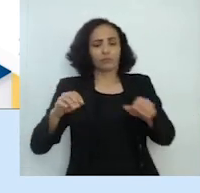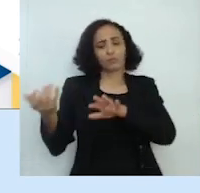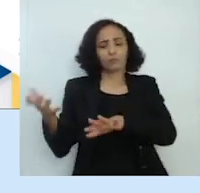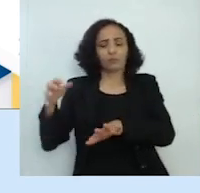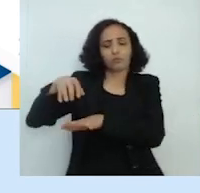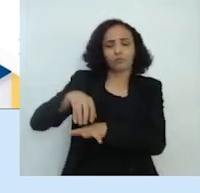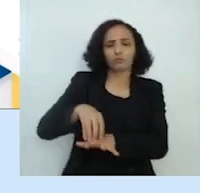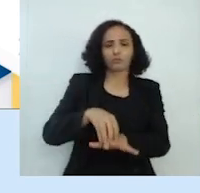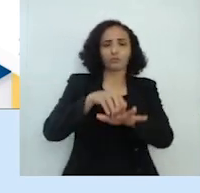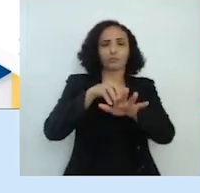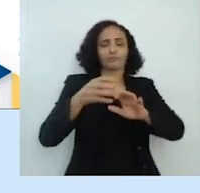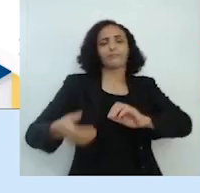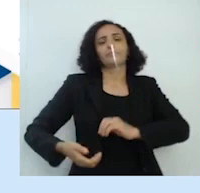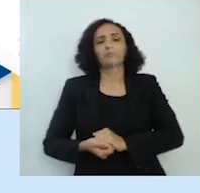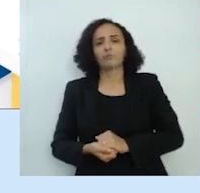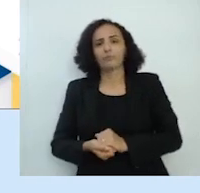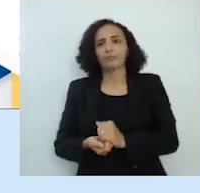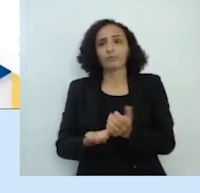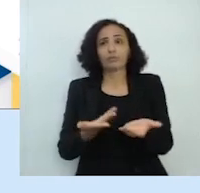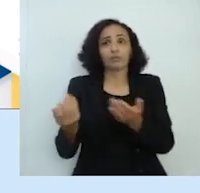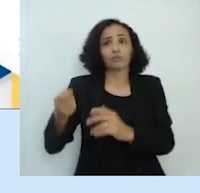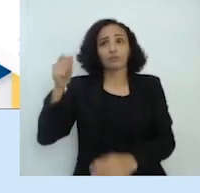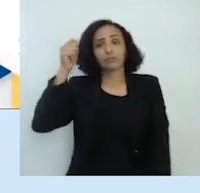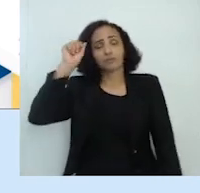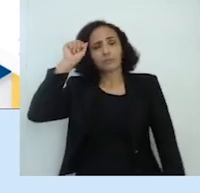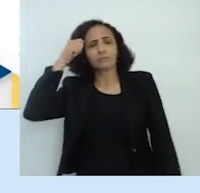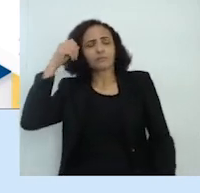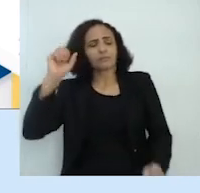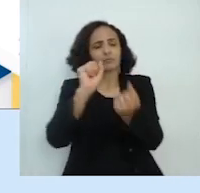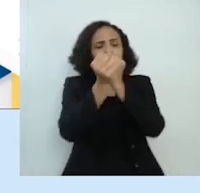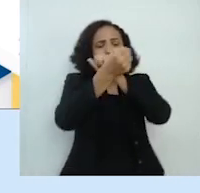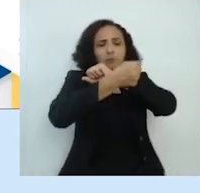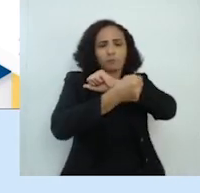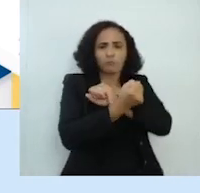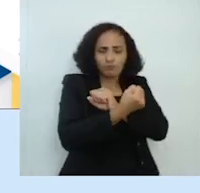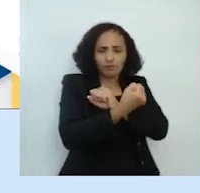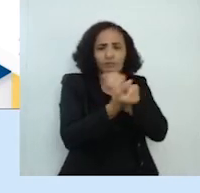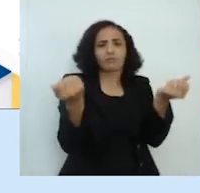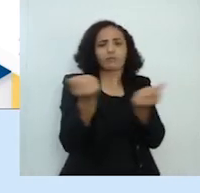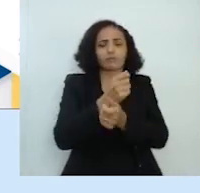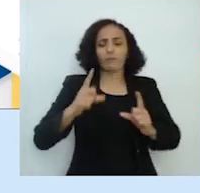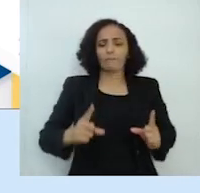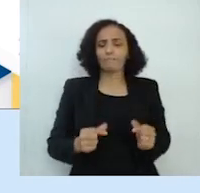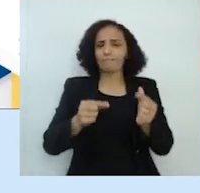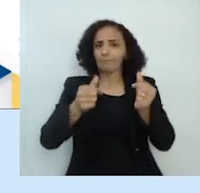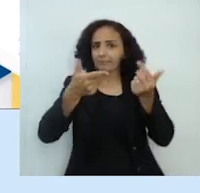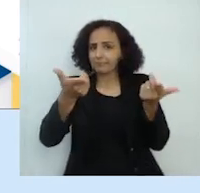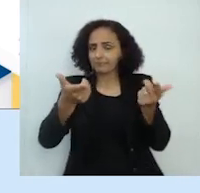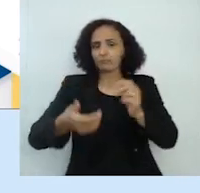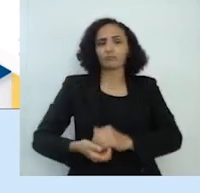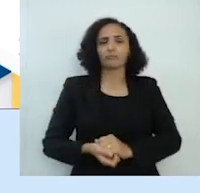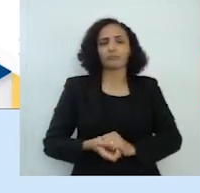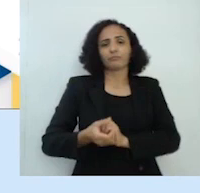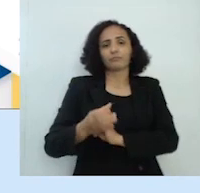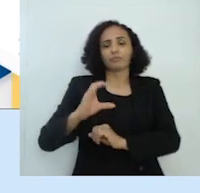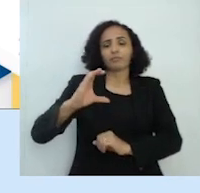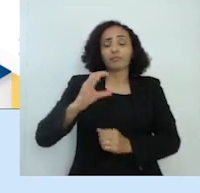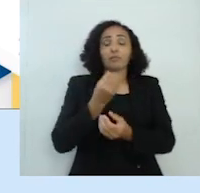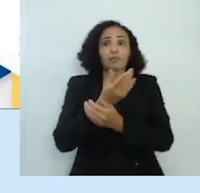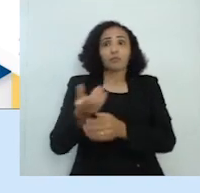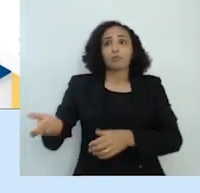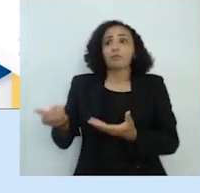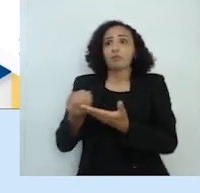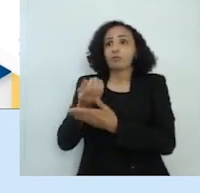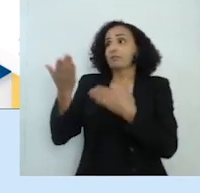Podemos citar o modo de produção asiático, escravista, feudal e capitalista. A palavra capitalismo vem da